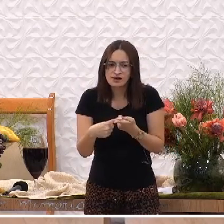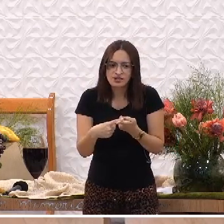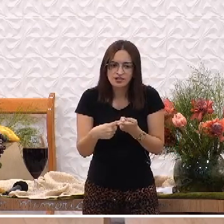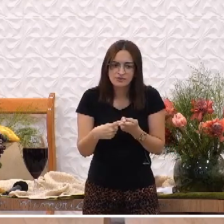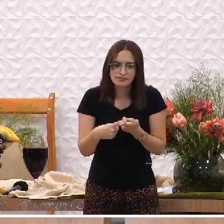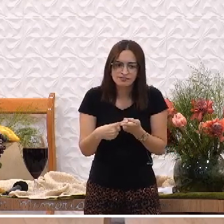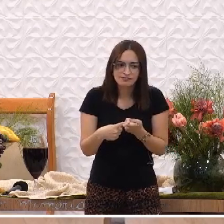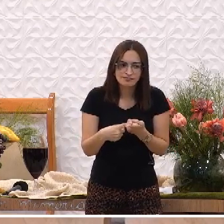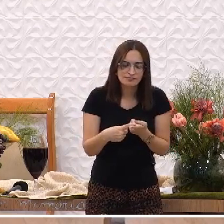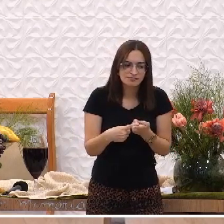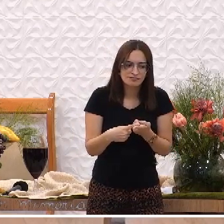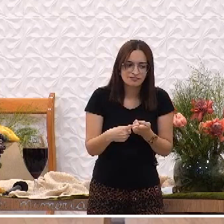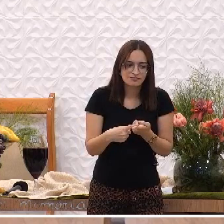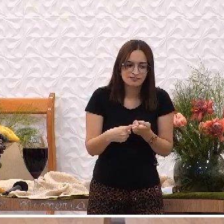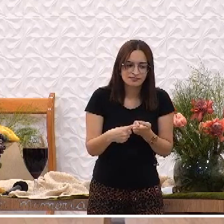praticamente todos